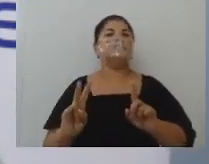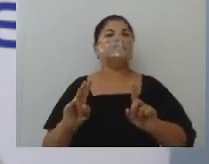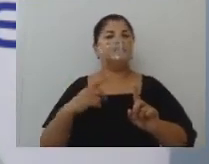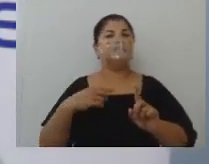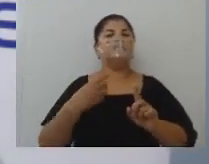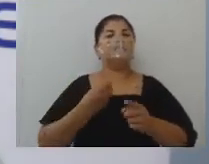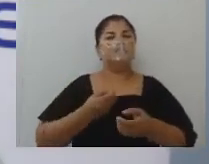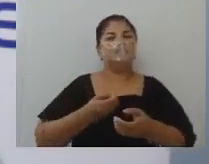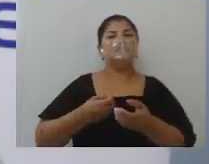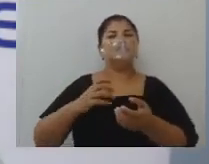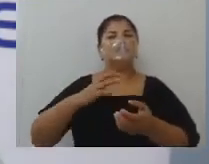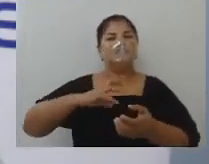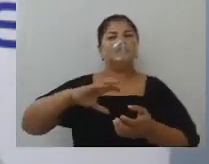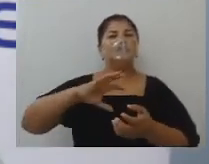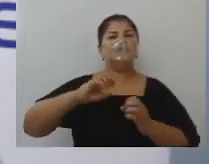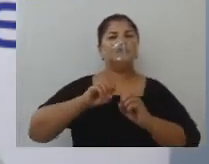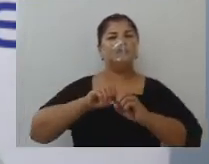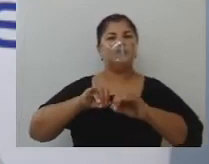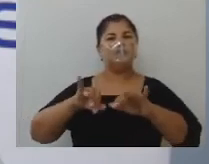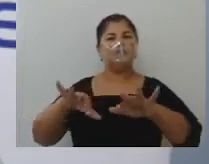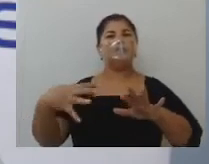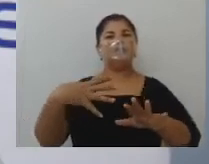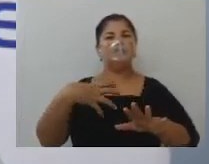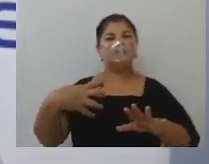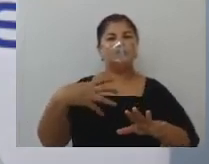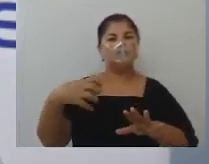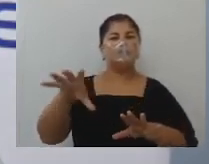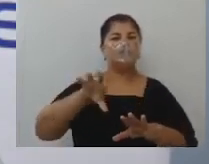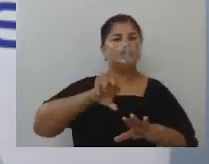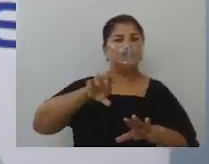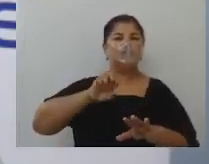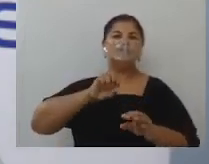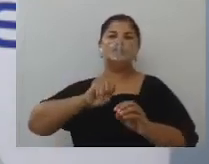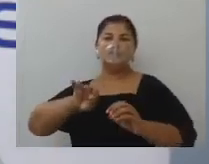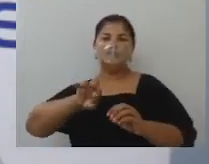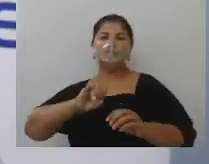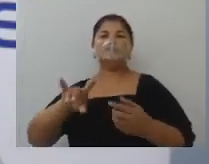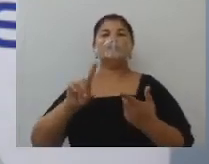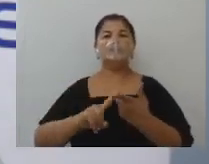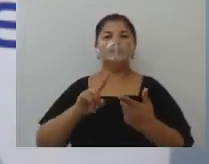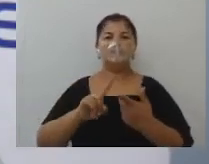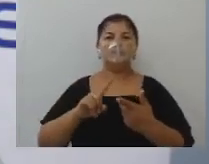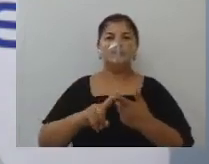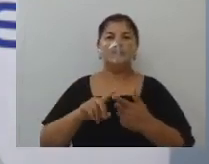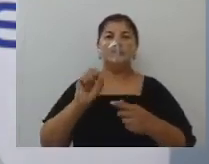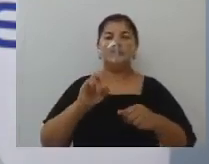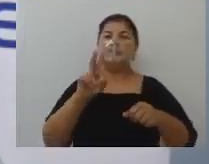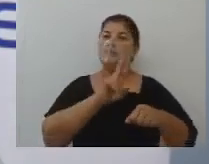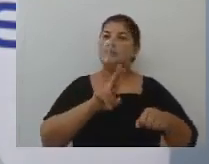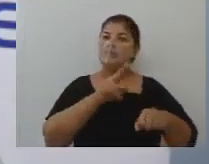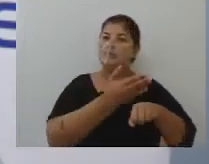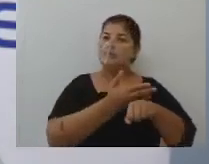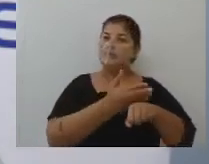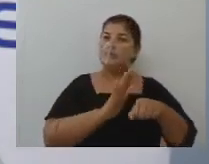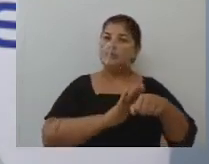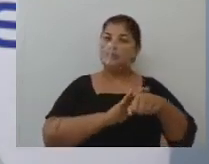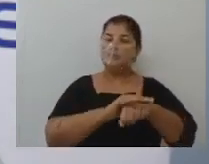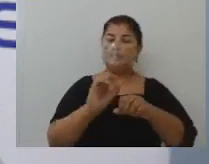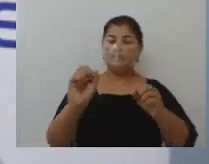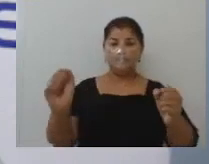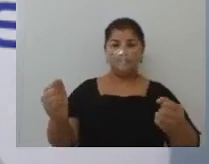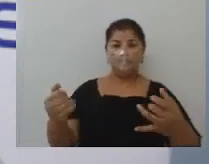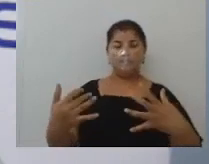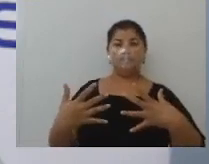corpo emite essa radiação infravermelha também. Se eu uso o branco à noite, o branco vai refletir